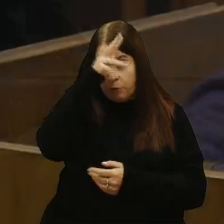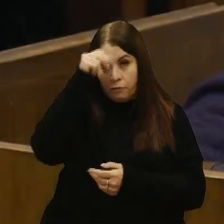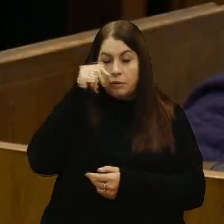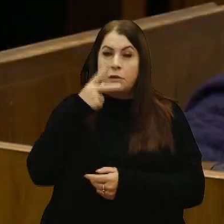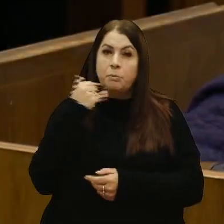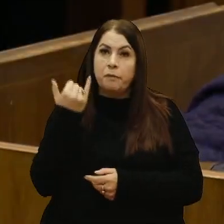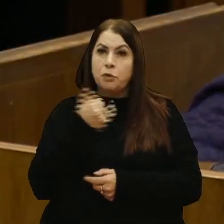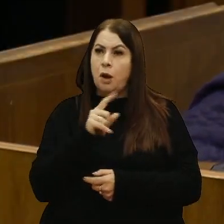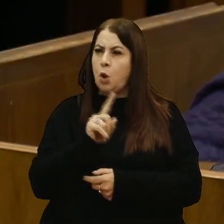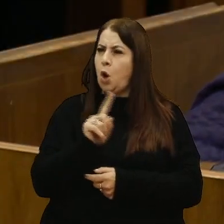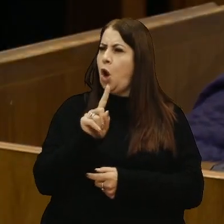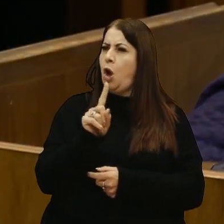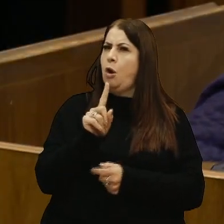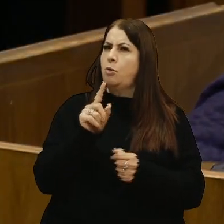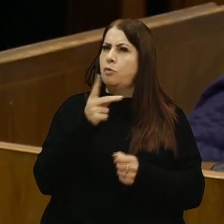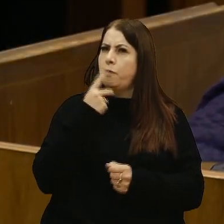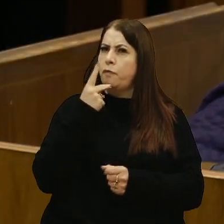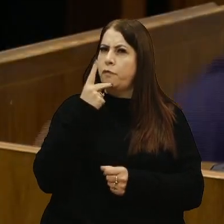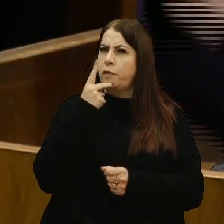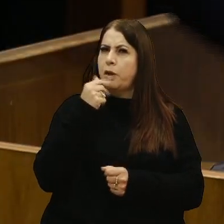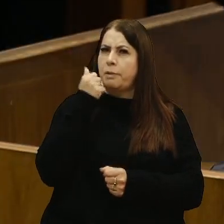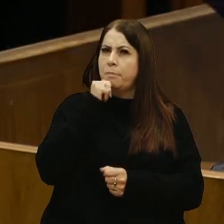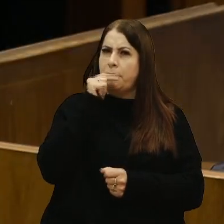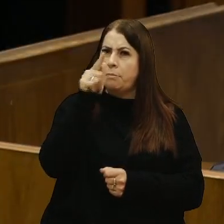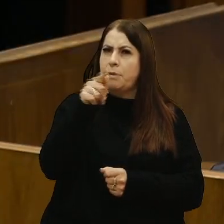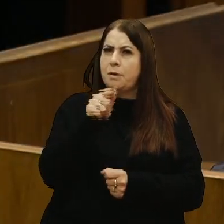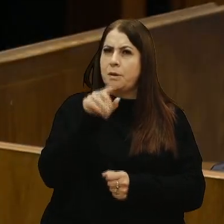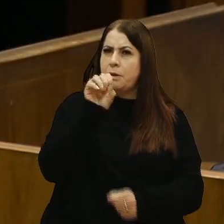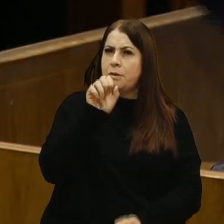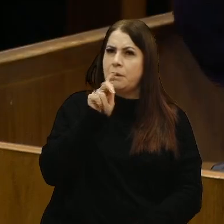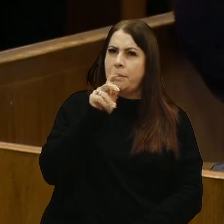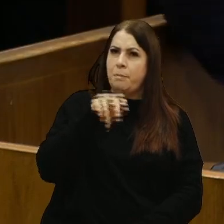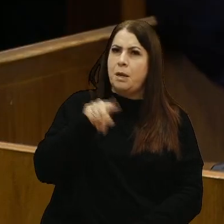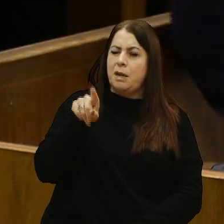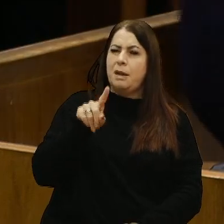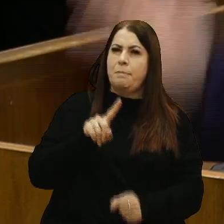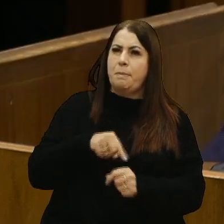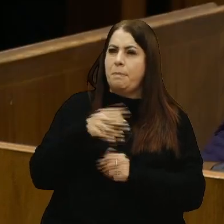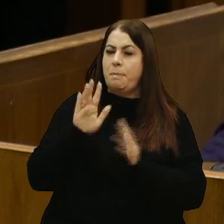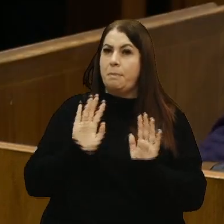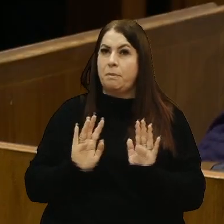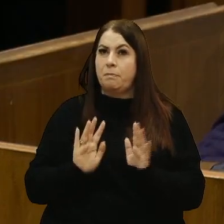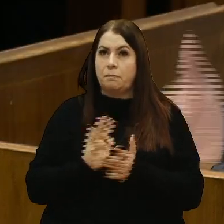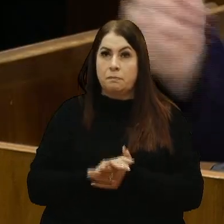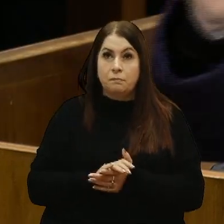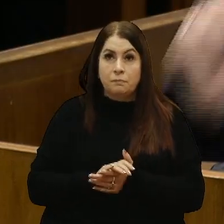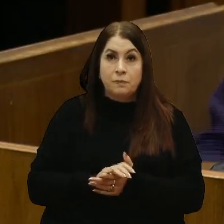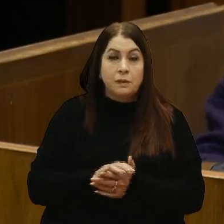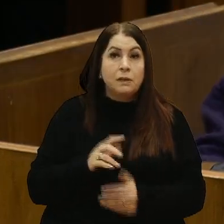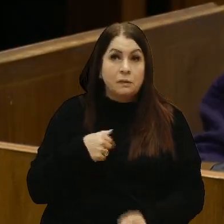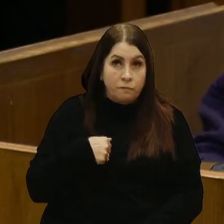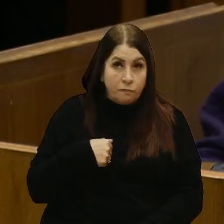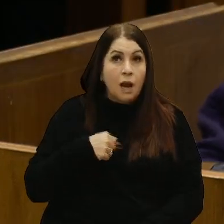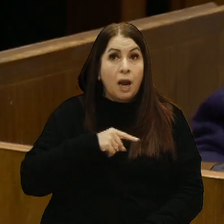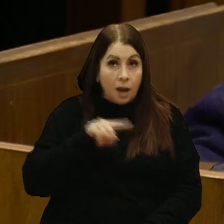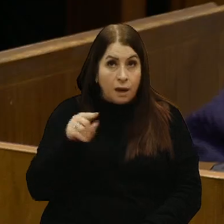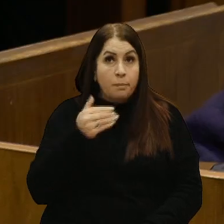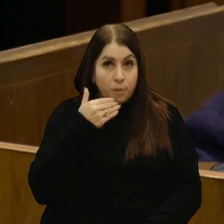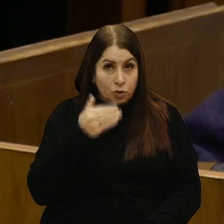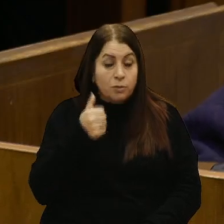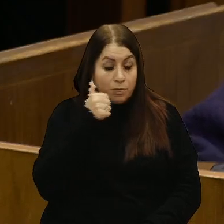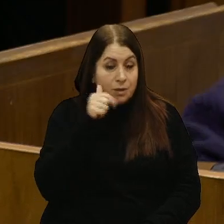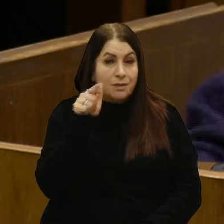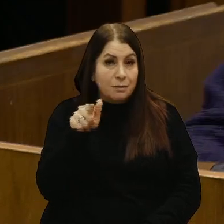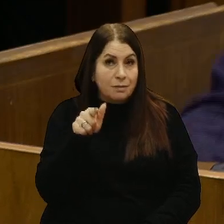prefeito diz, não, mas tu fala lá com a menina lá da CEPLAN, não sei o quê, pararararará. A gente vai pedir para a menina